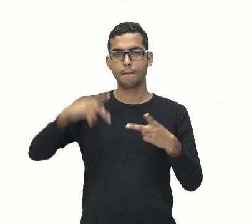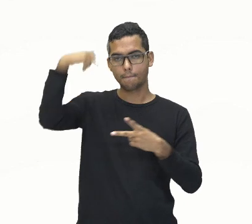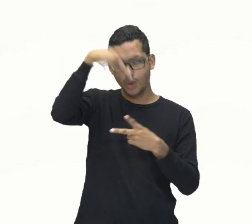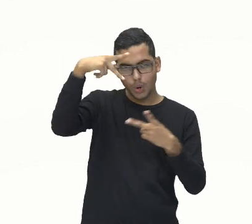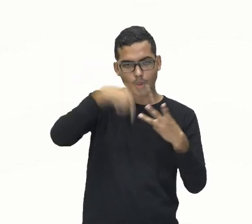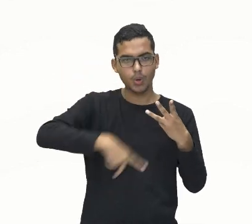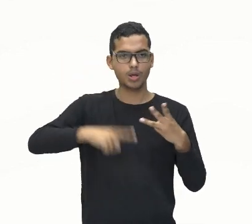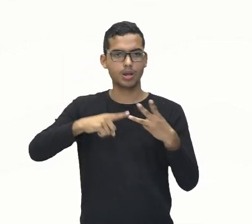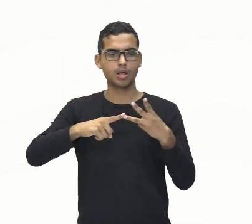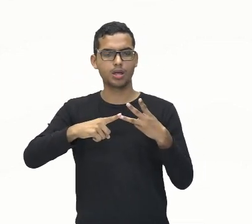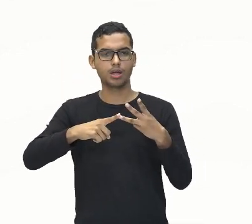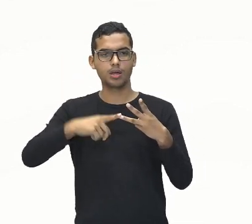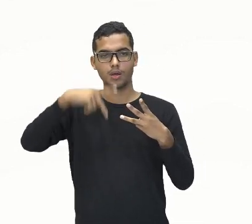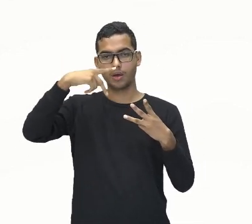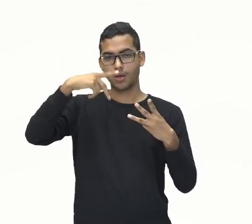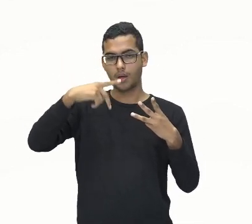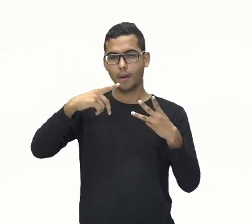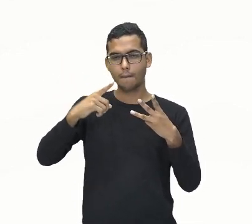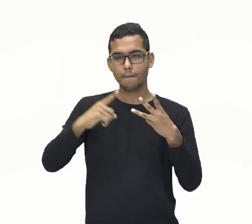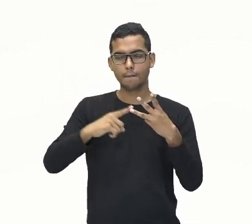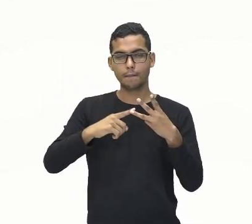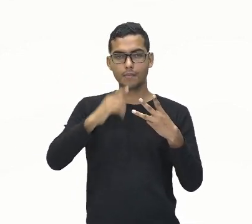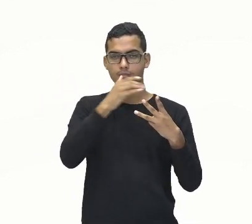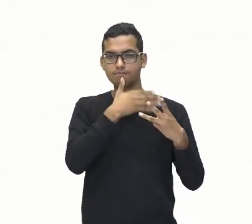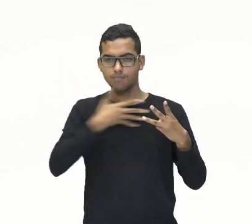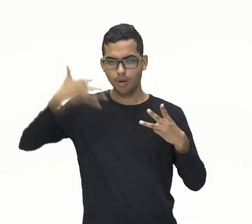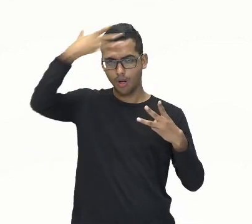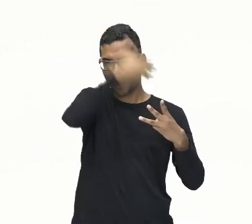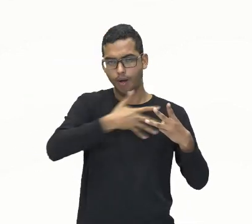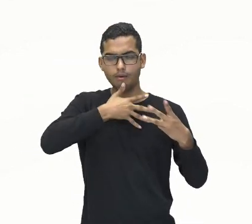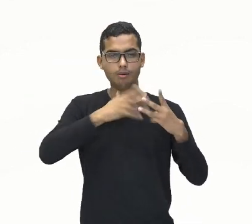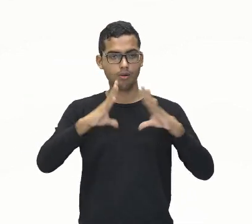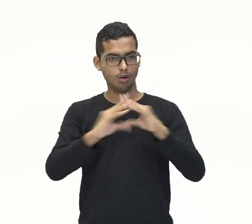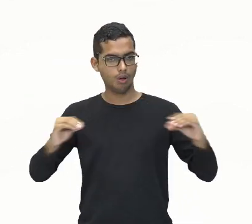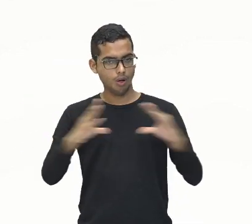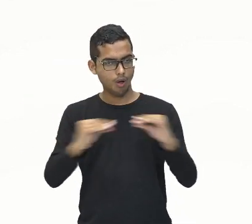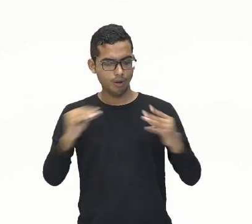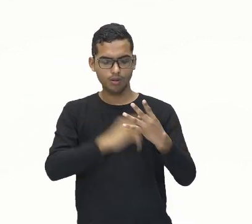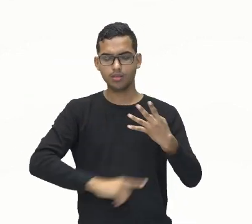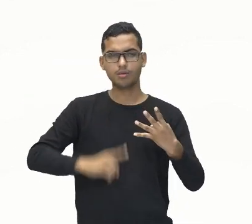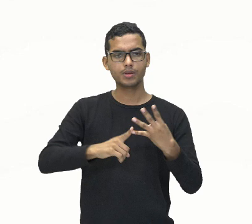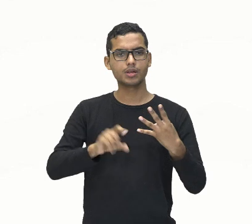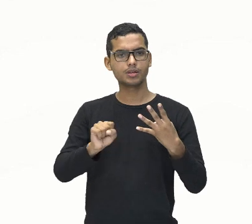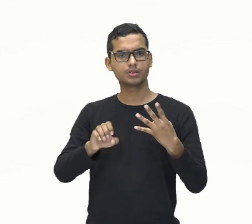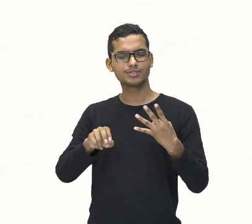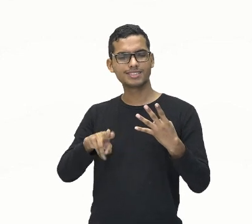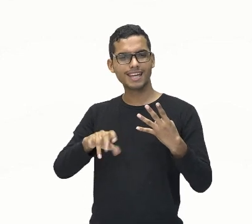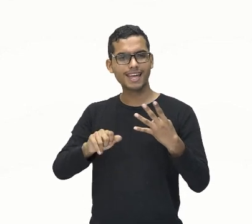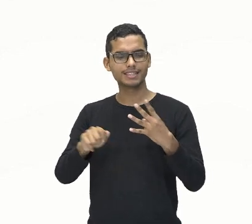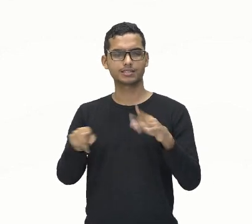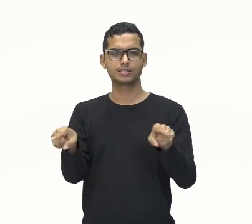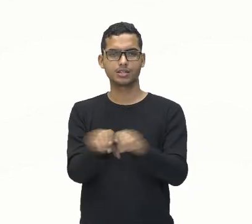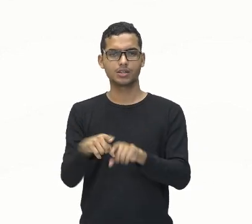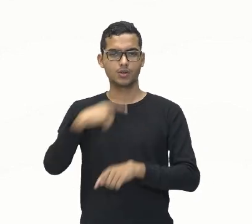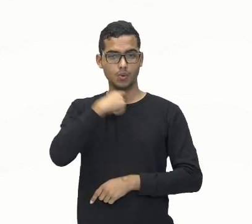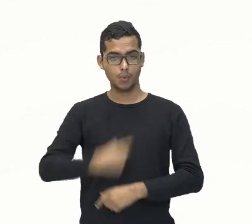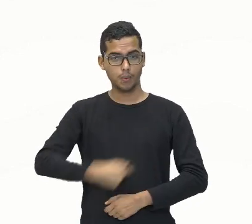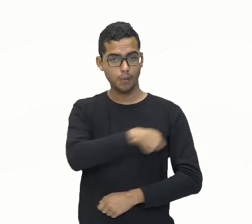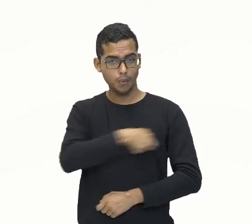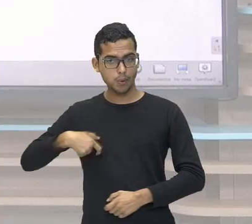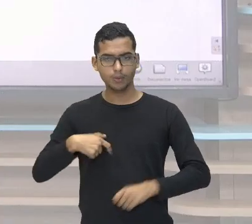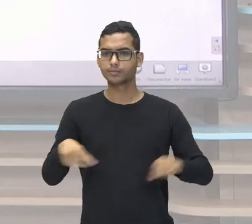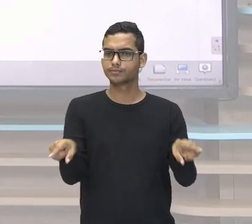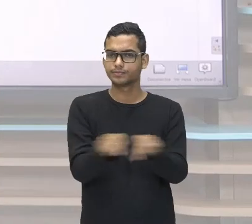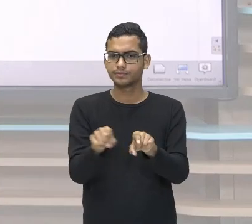Tcheca, Romênia e Suécia. Gente, nesse bloco, na União Europeia, lembra quando a gente estava falando